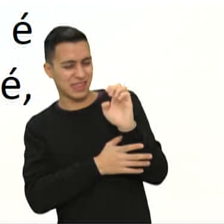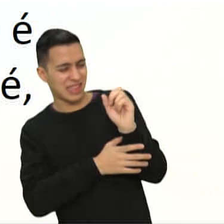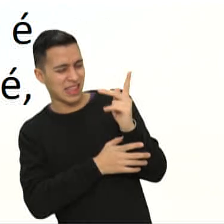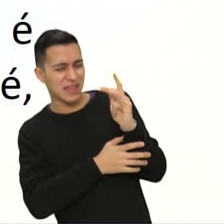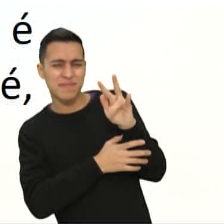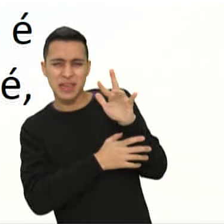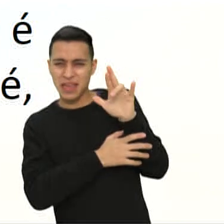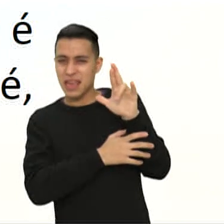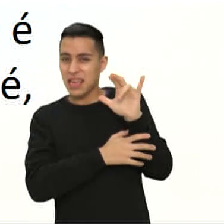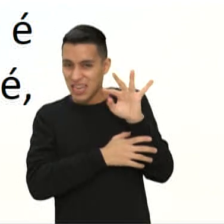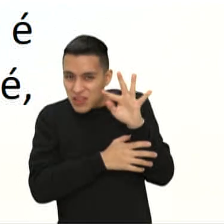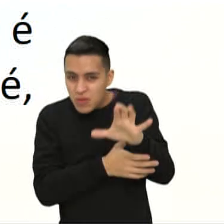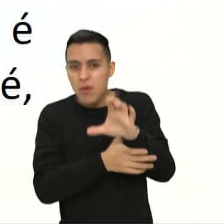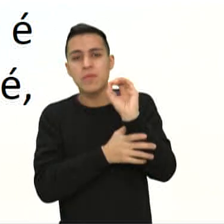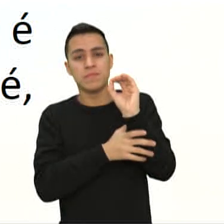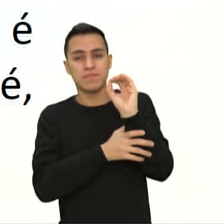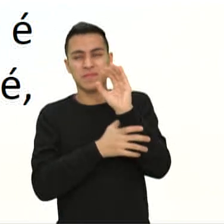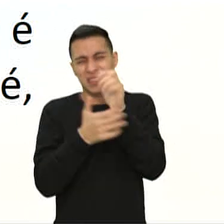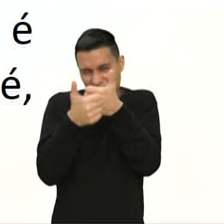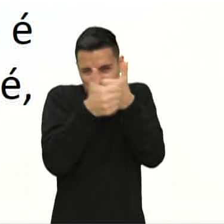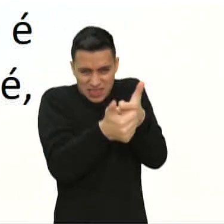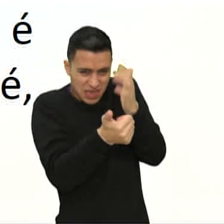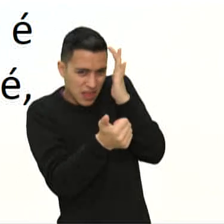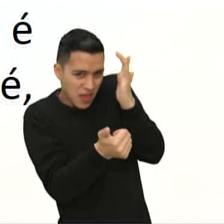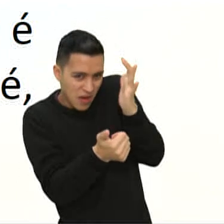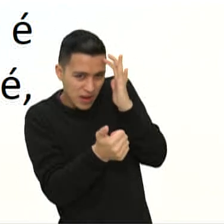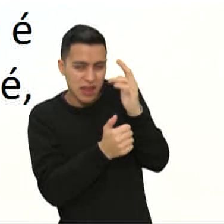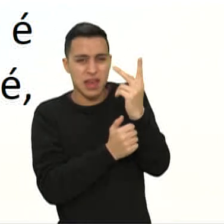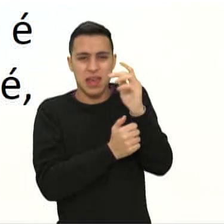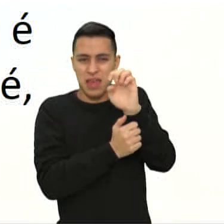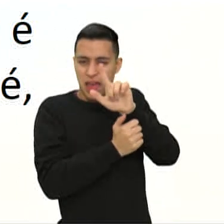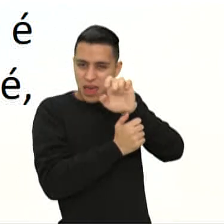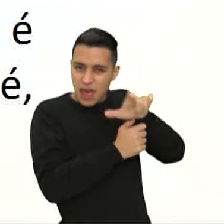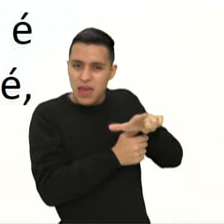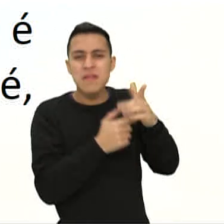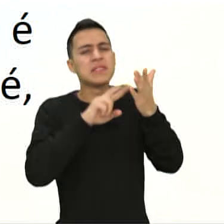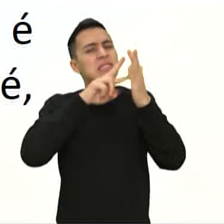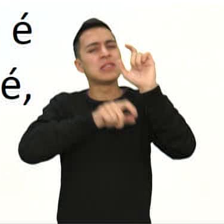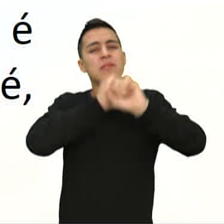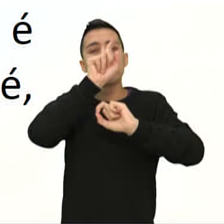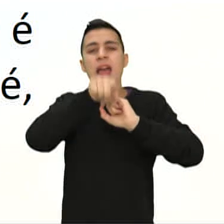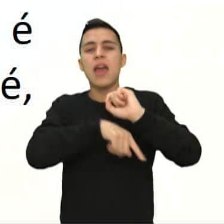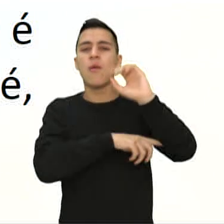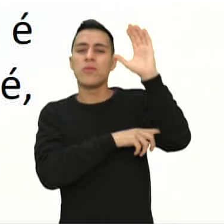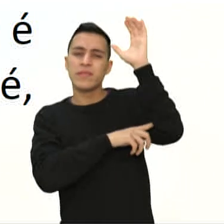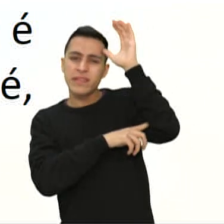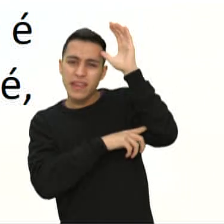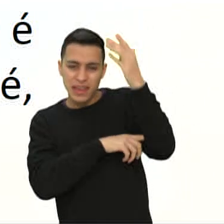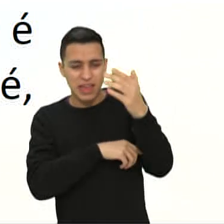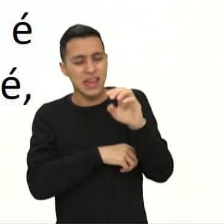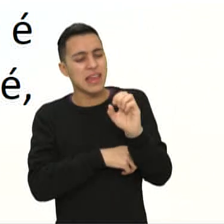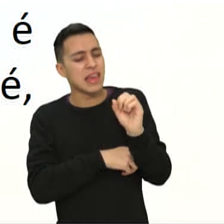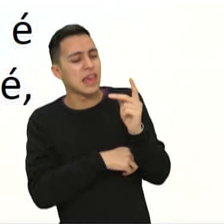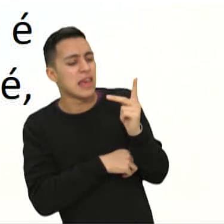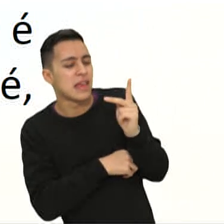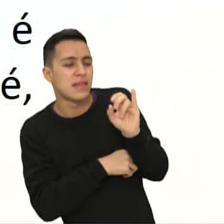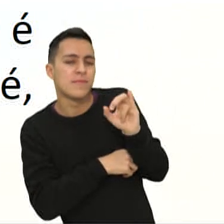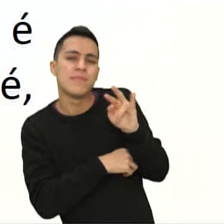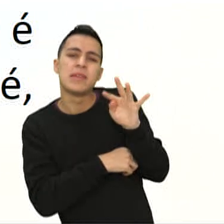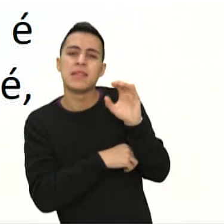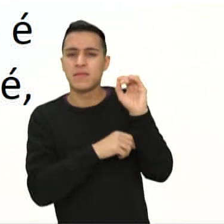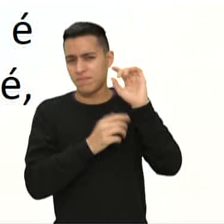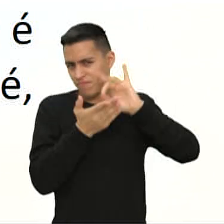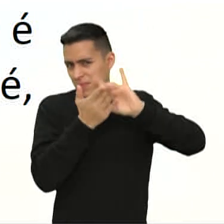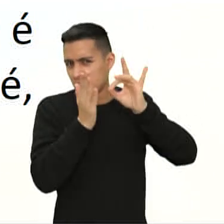Mas o espírito pro idealismo alemão e pro Hegel, tá? É no sentido de consciência. Quando ele fala de espírito, está falando de